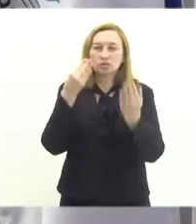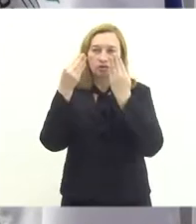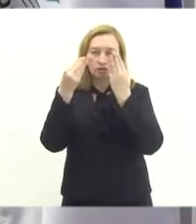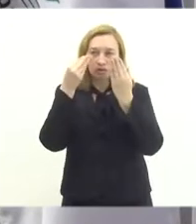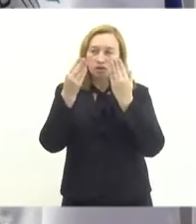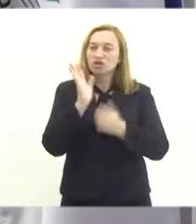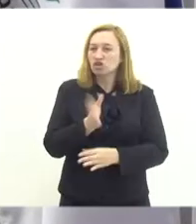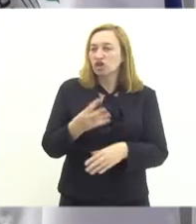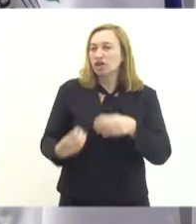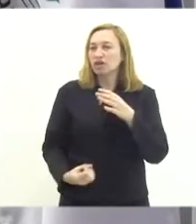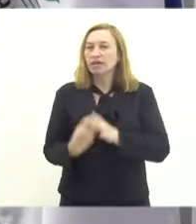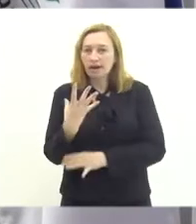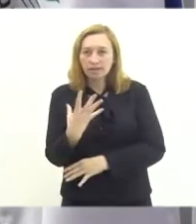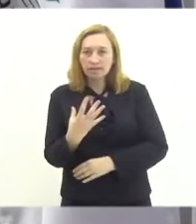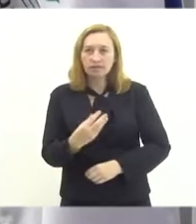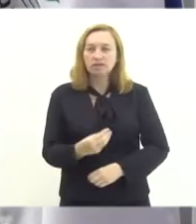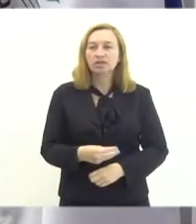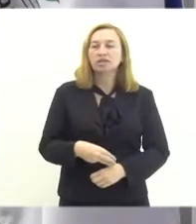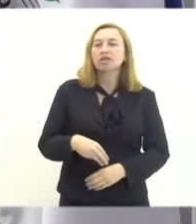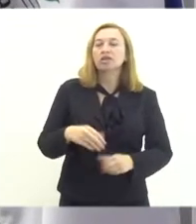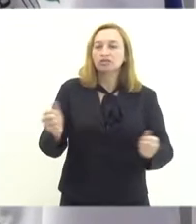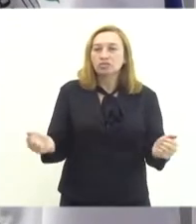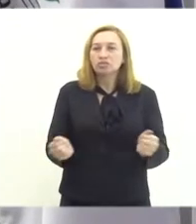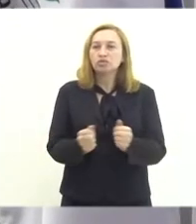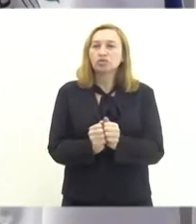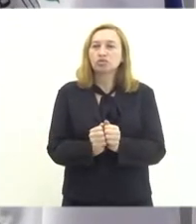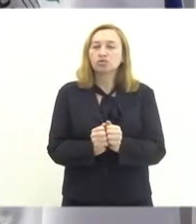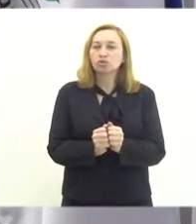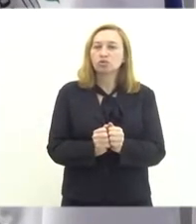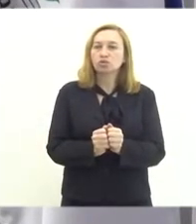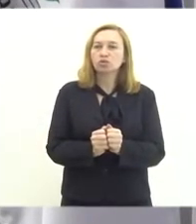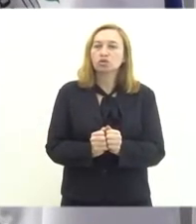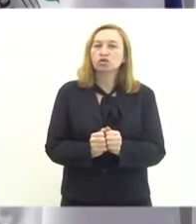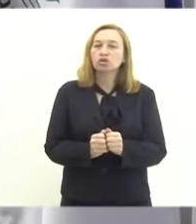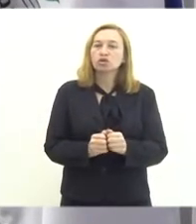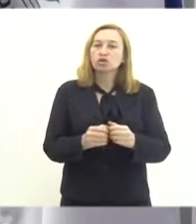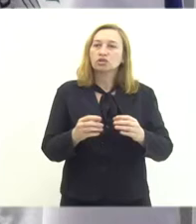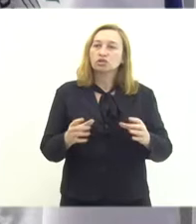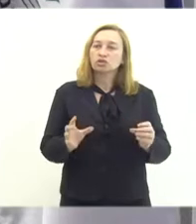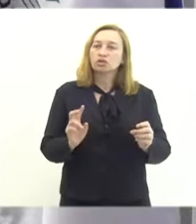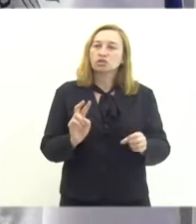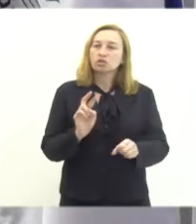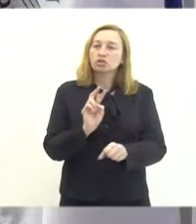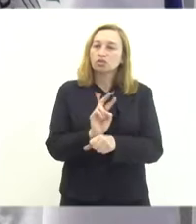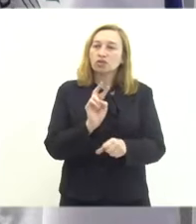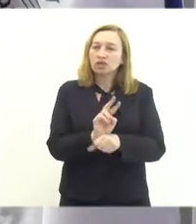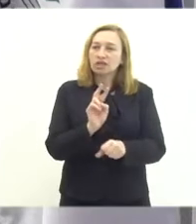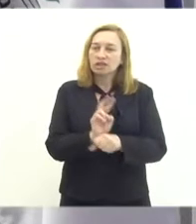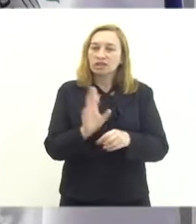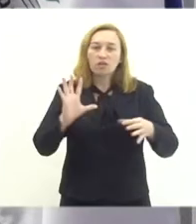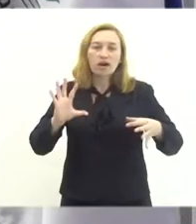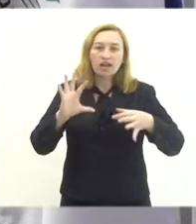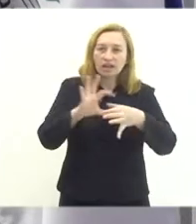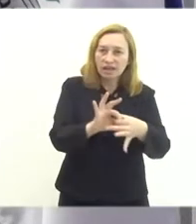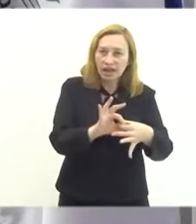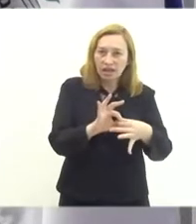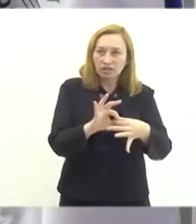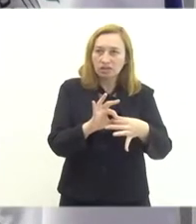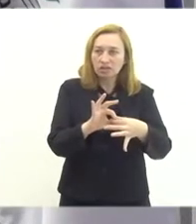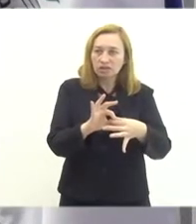já criado que envolve um conjunto de equipamentos interligados ainda